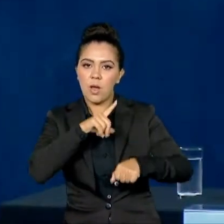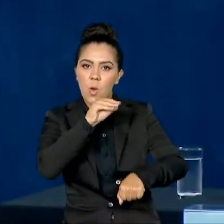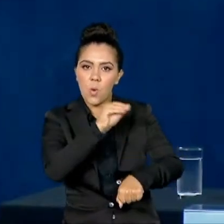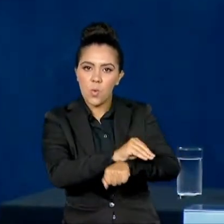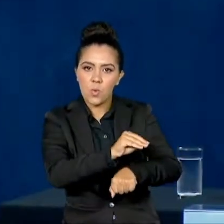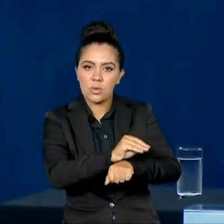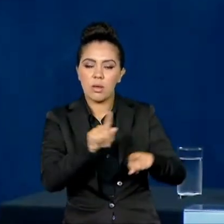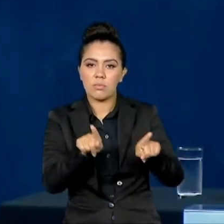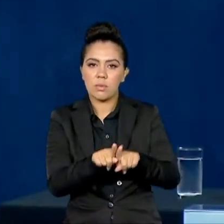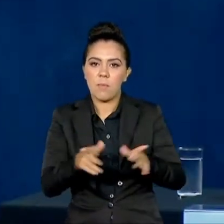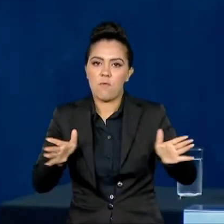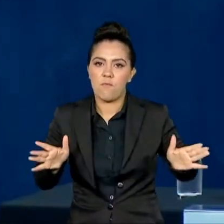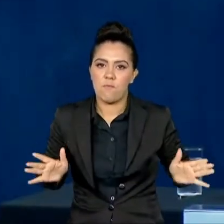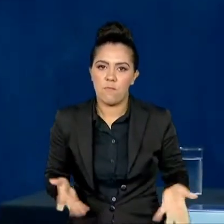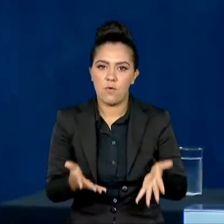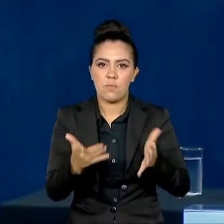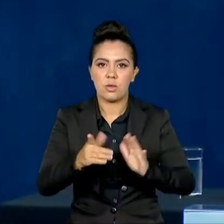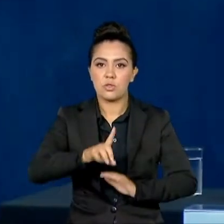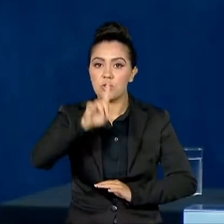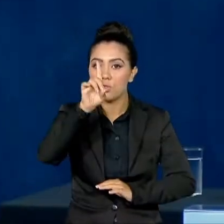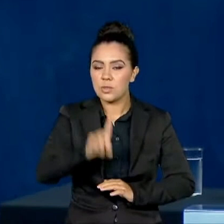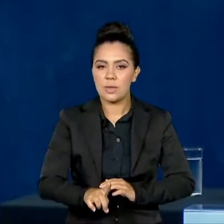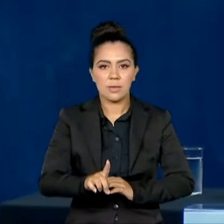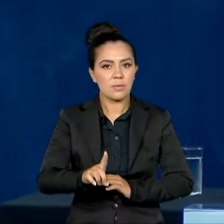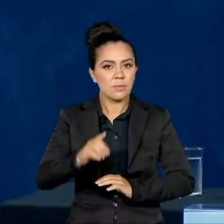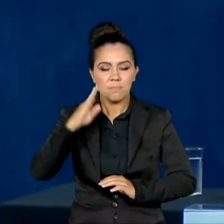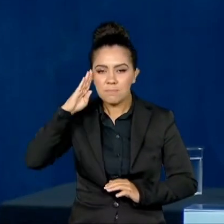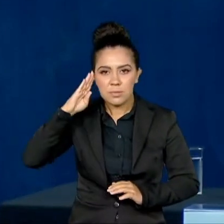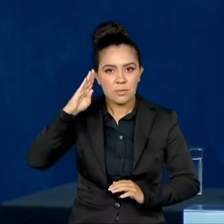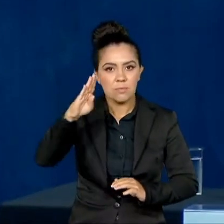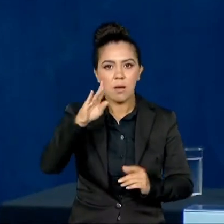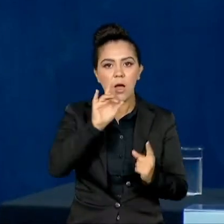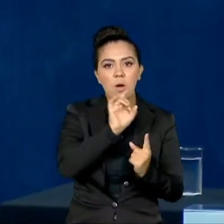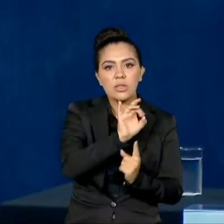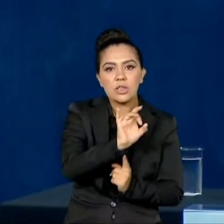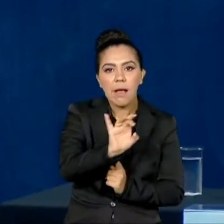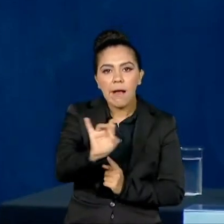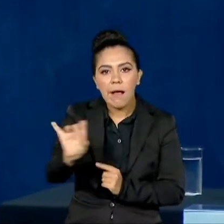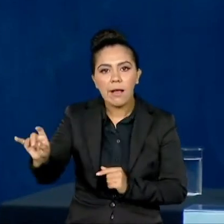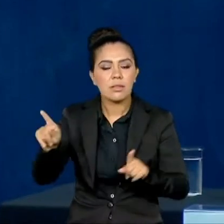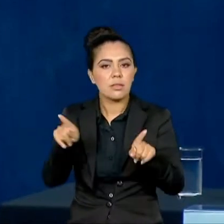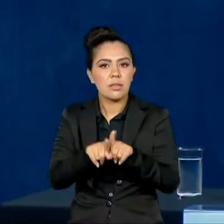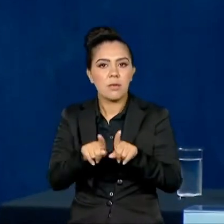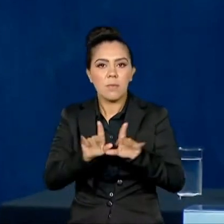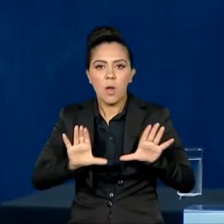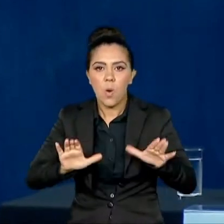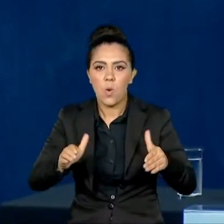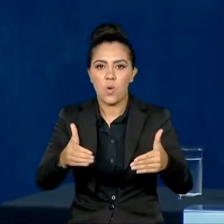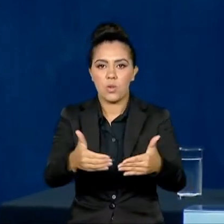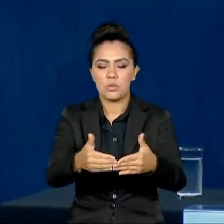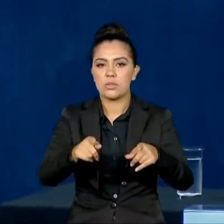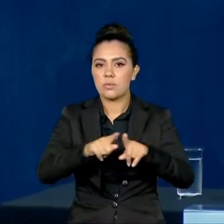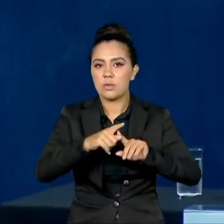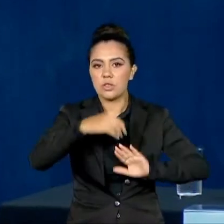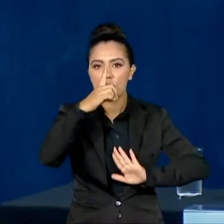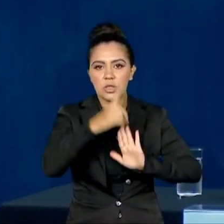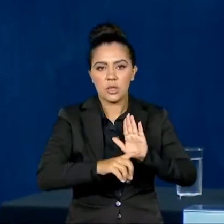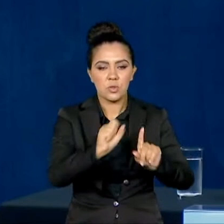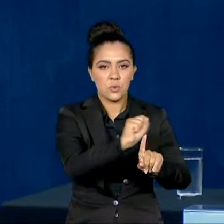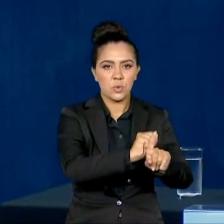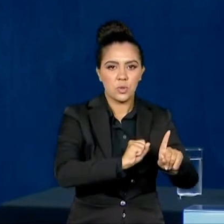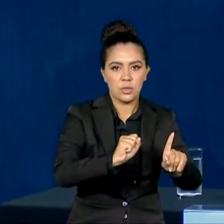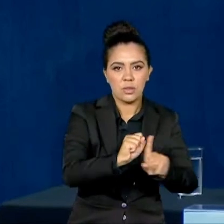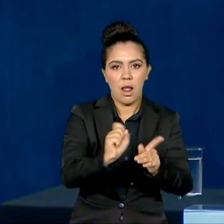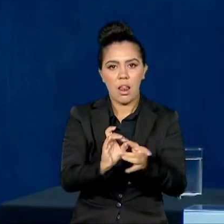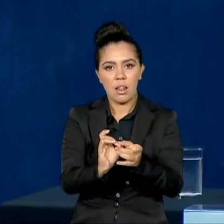e fomento dos direitos fundamentais individuais e coletivos, dos direitos sociais, das